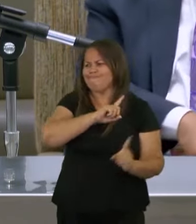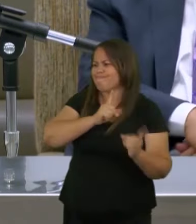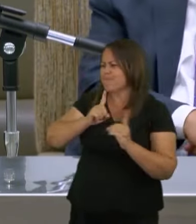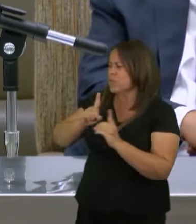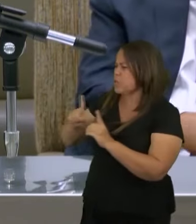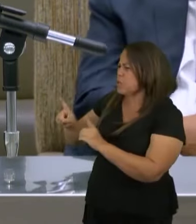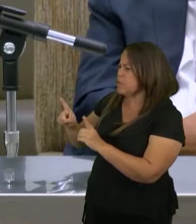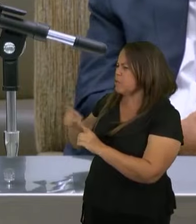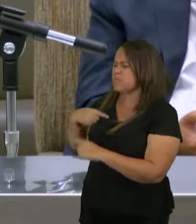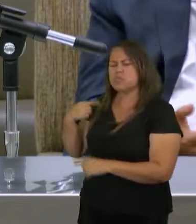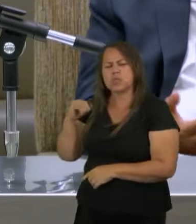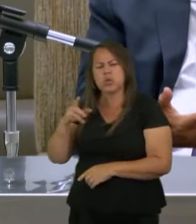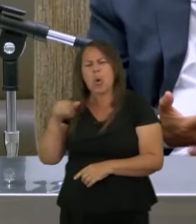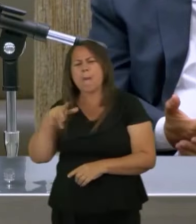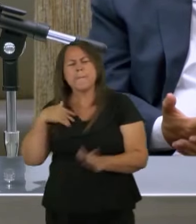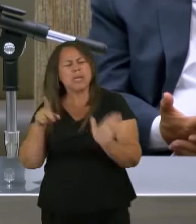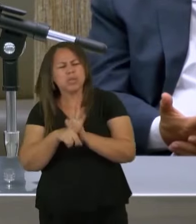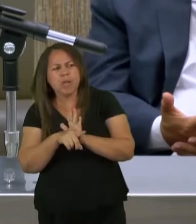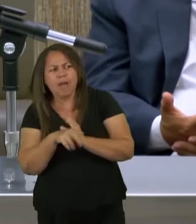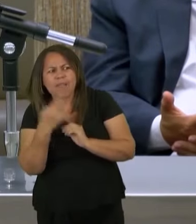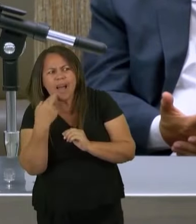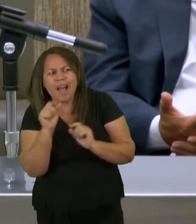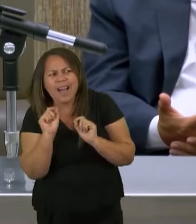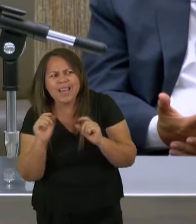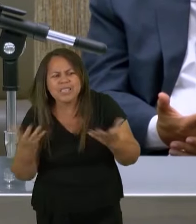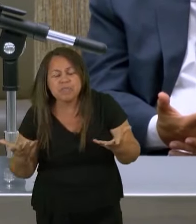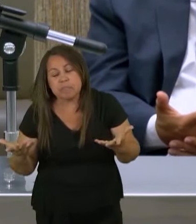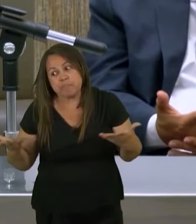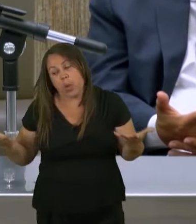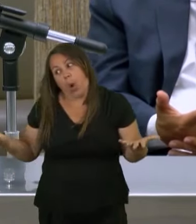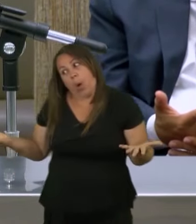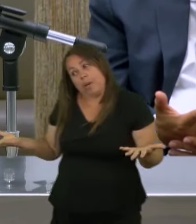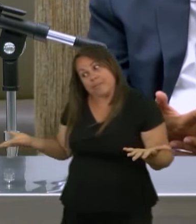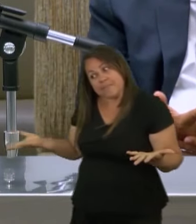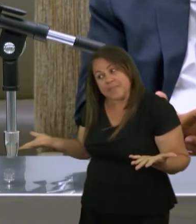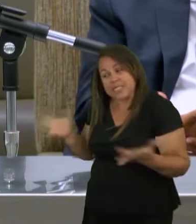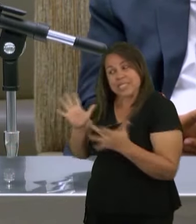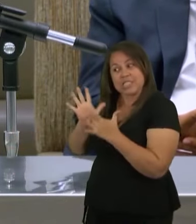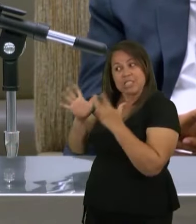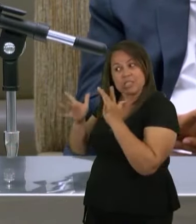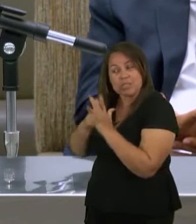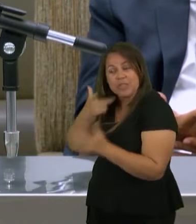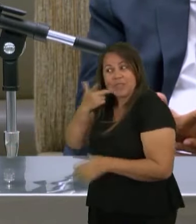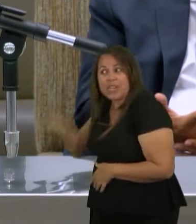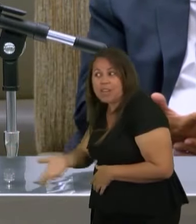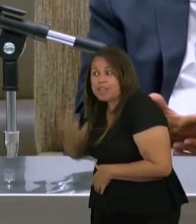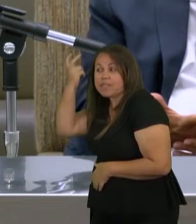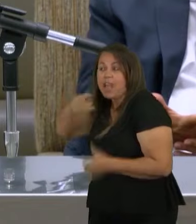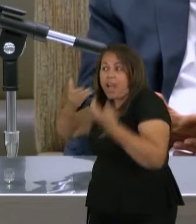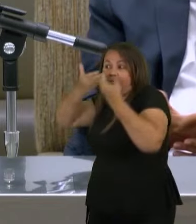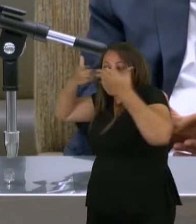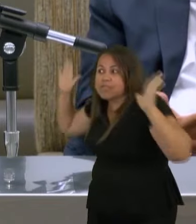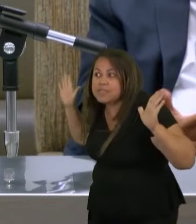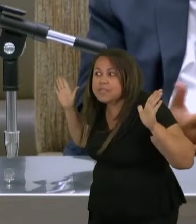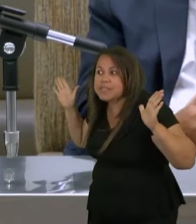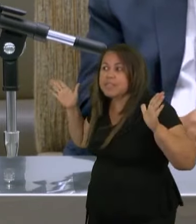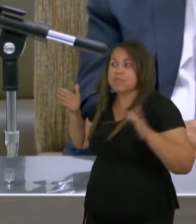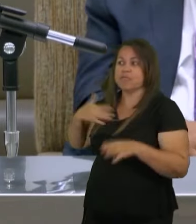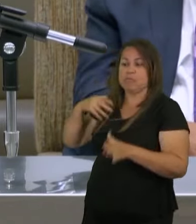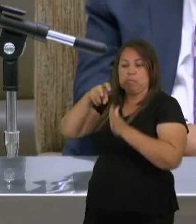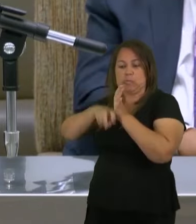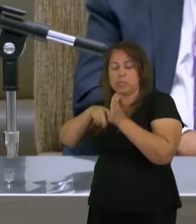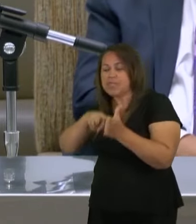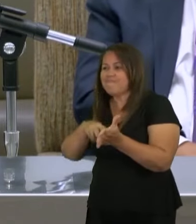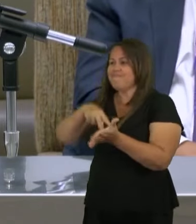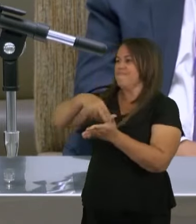e aí, qual foi a resposta? O relatório é: olha, ele mandou te dizer que os cegos veem, os coxos andam,